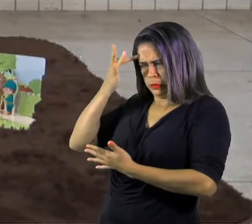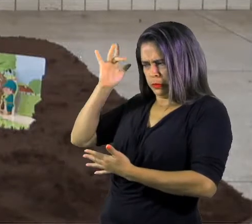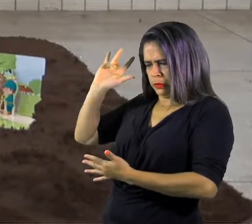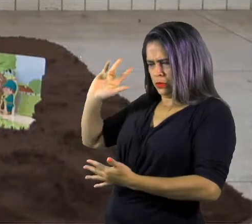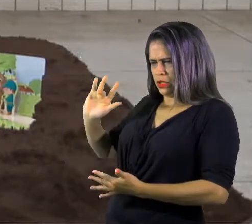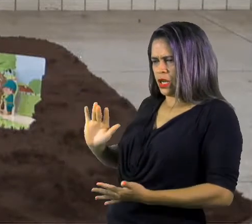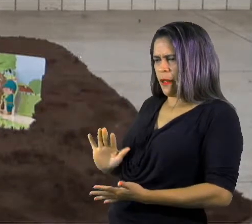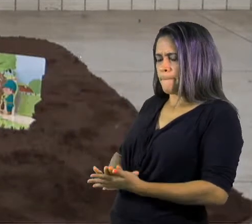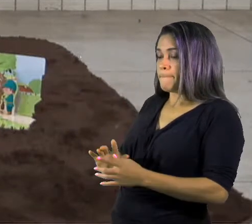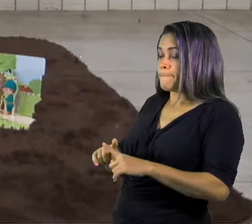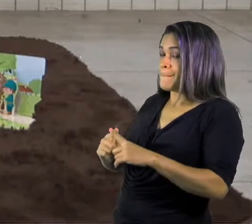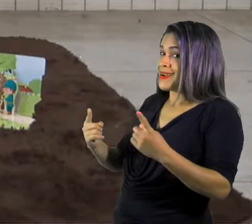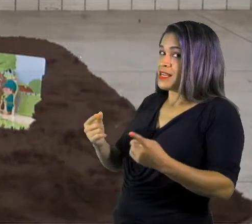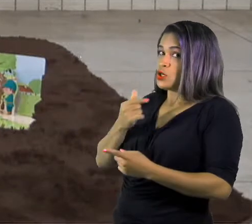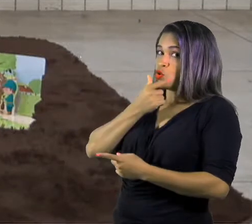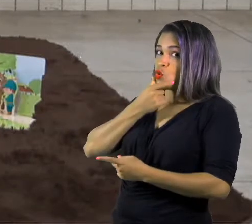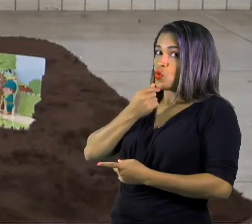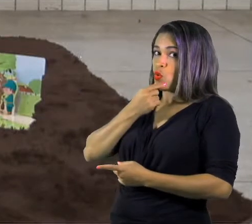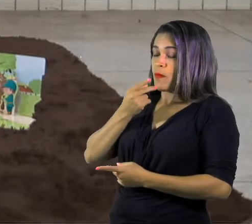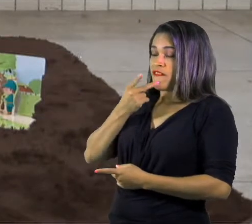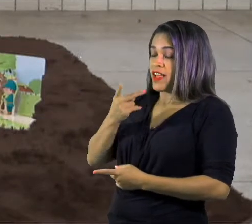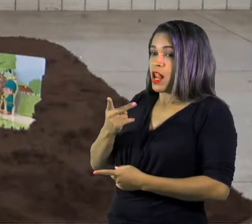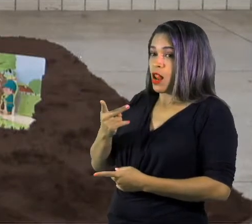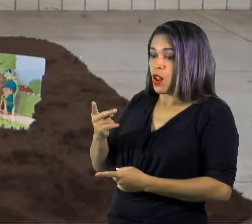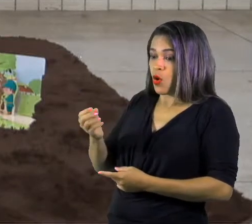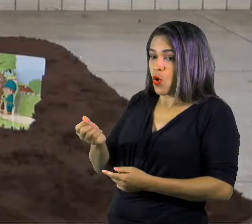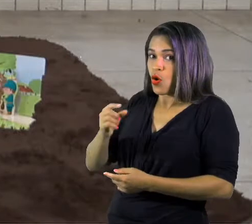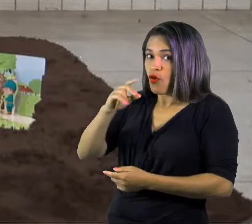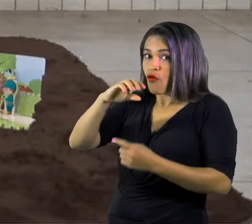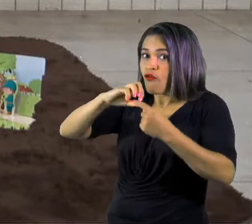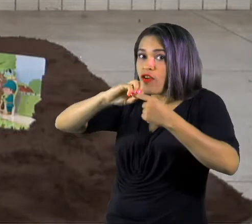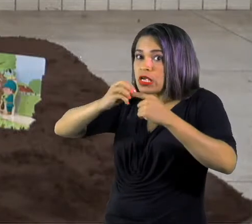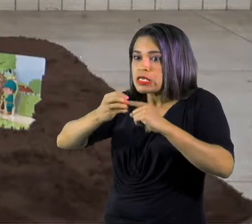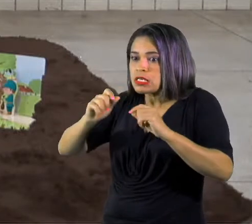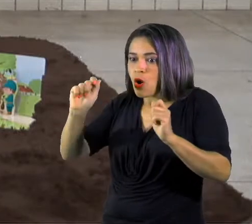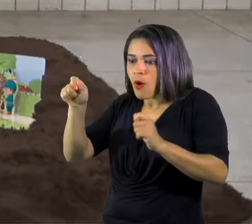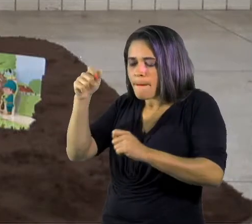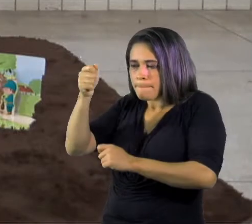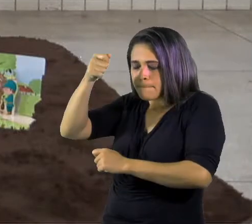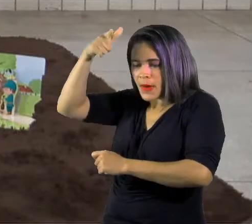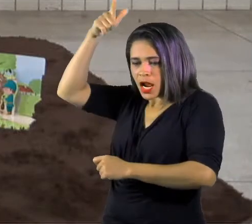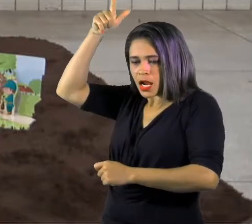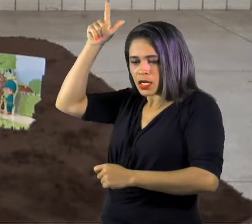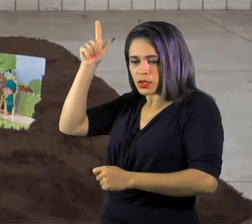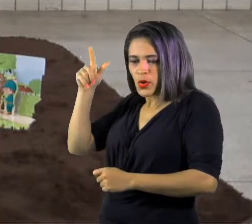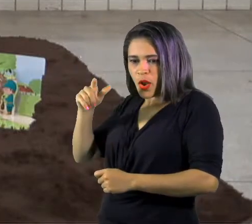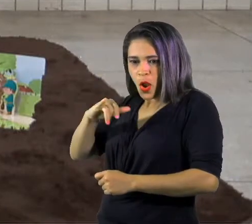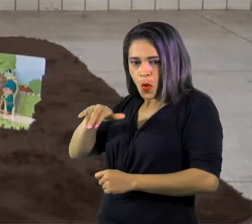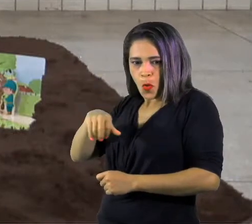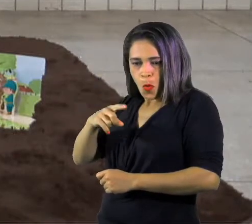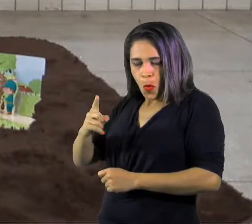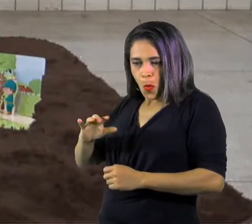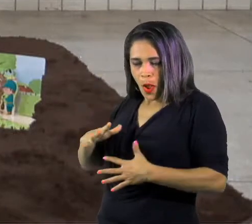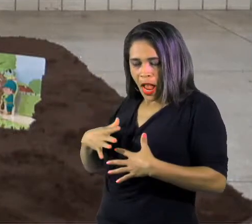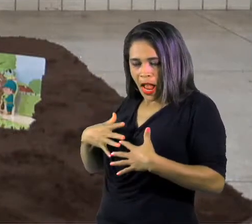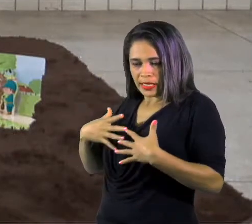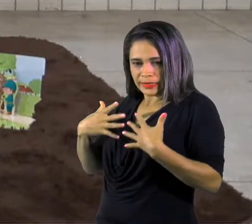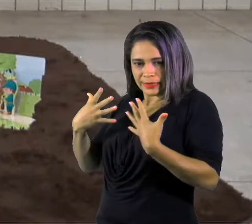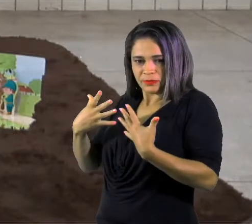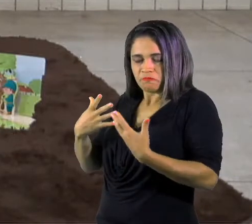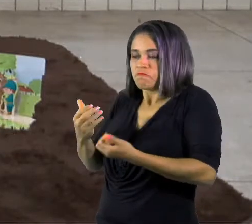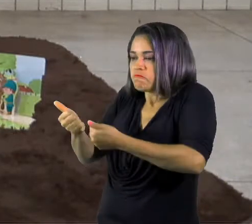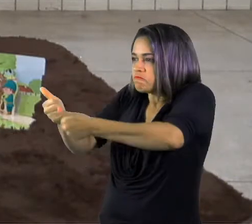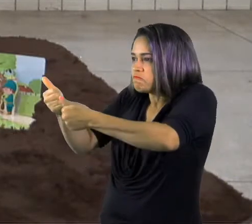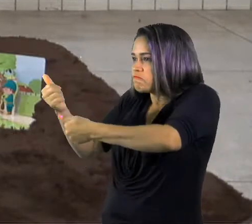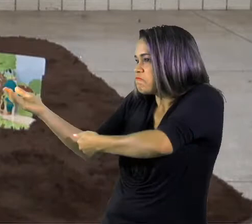mas o homem falou que os feijões eram mágicos. Então, João ficou muito animado e João fez a